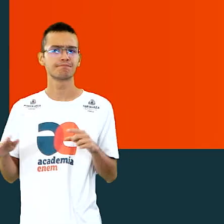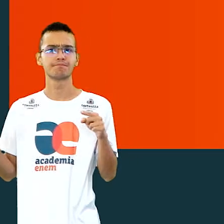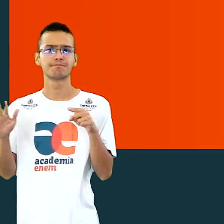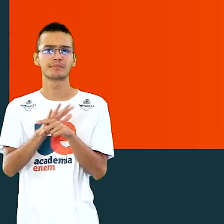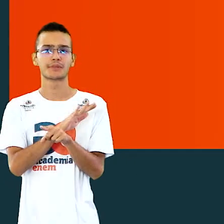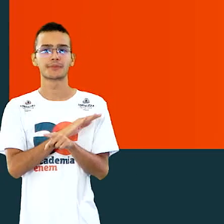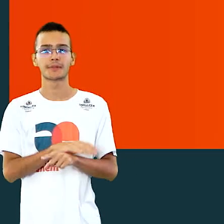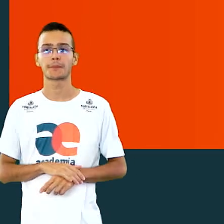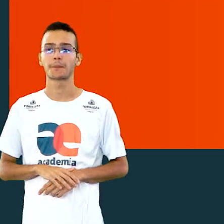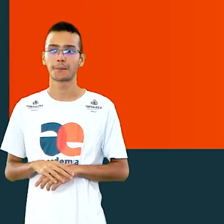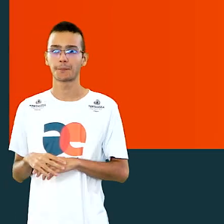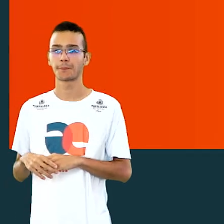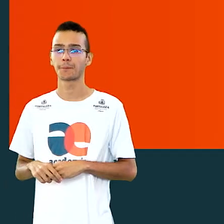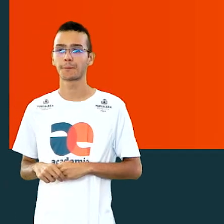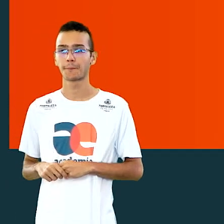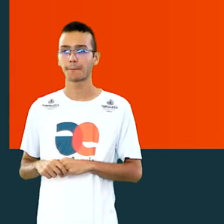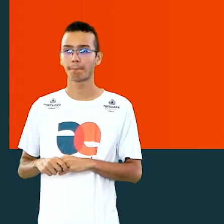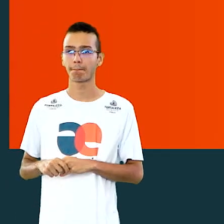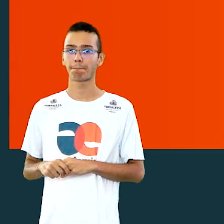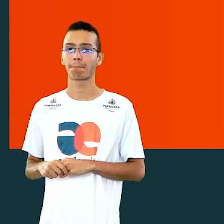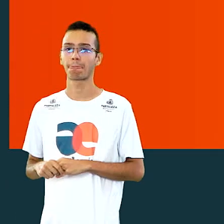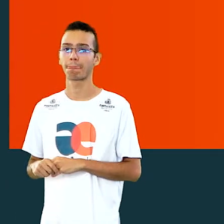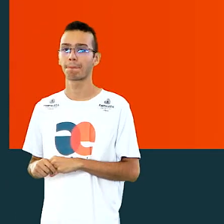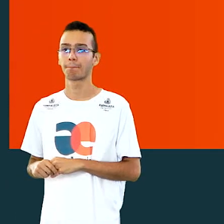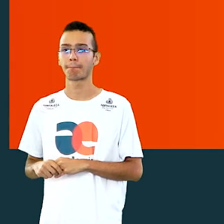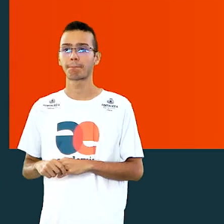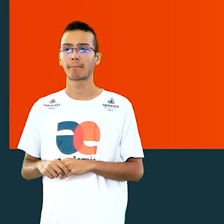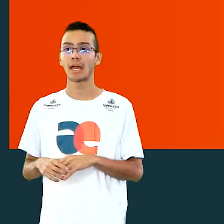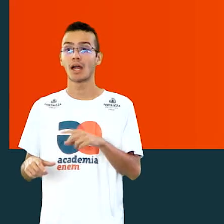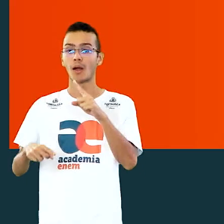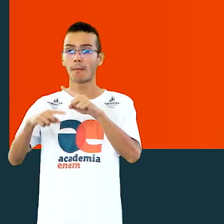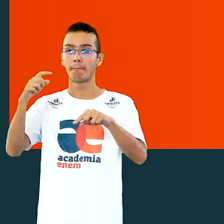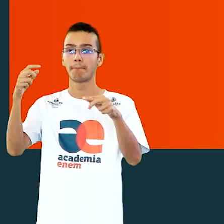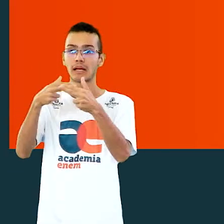pergunta. Ele mudou o material do fio?